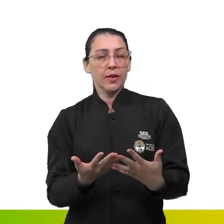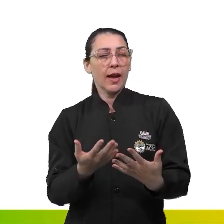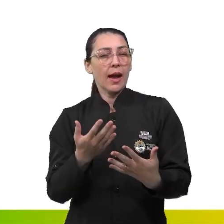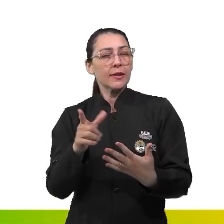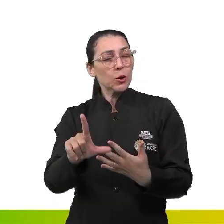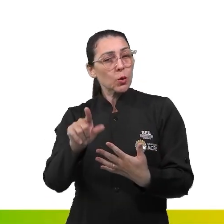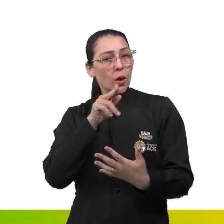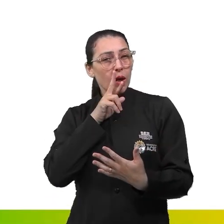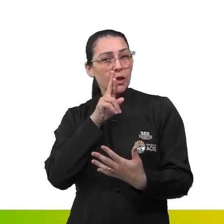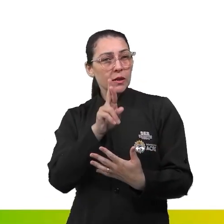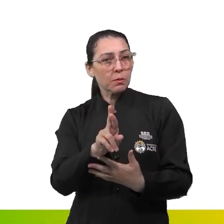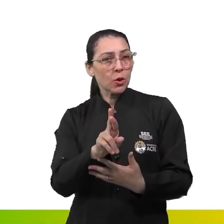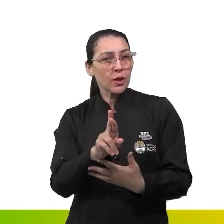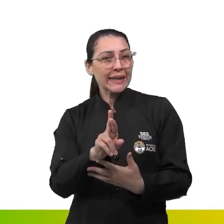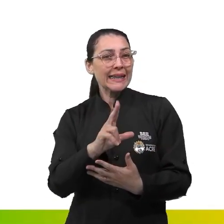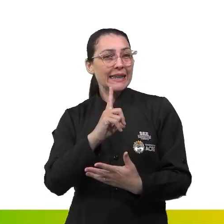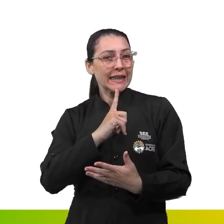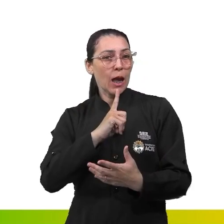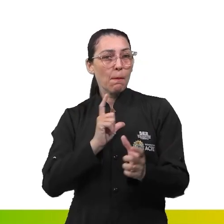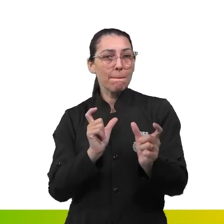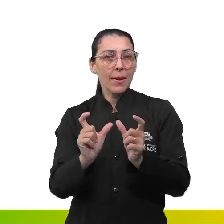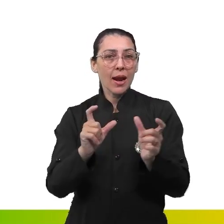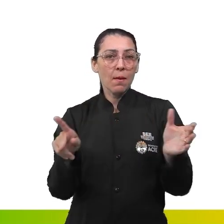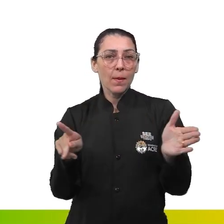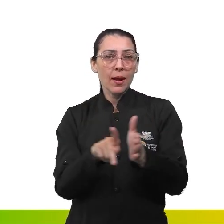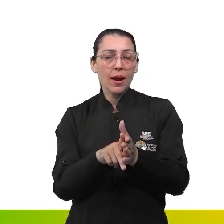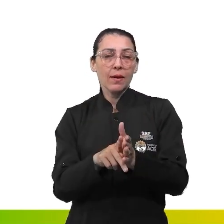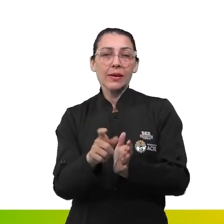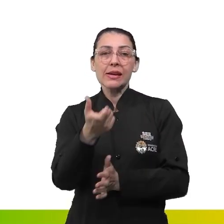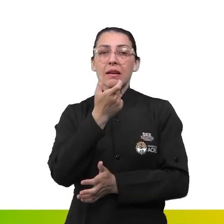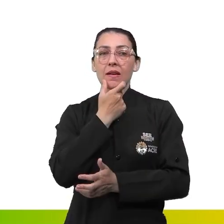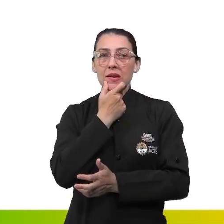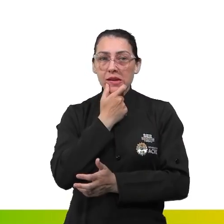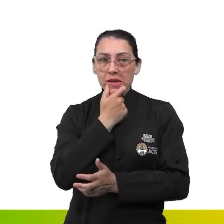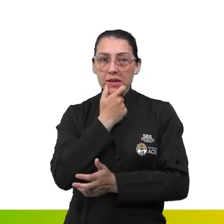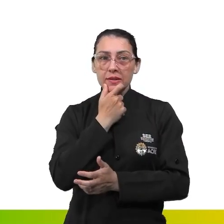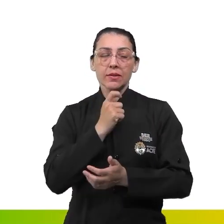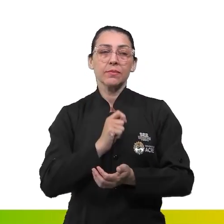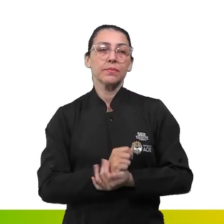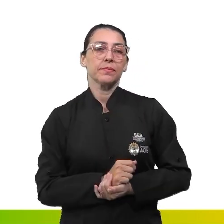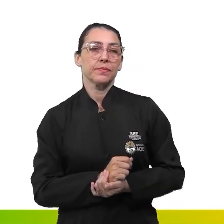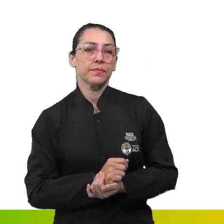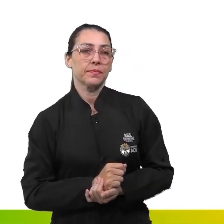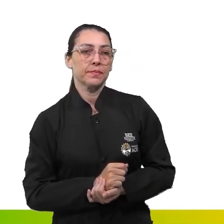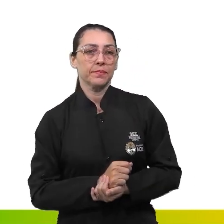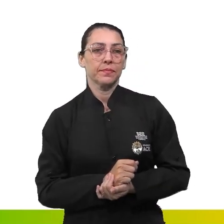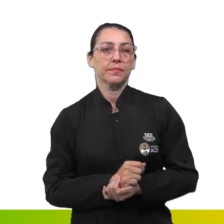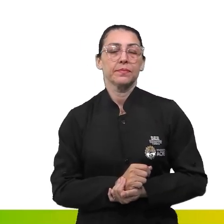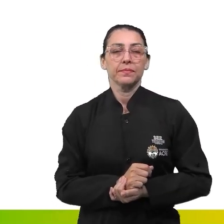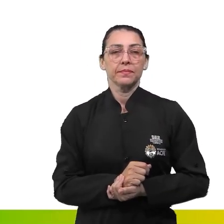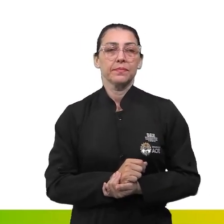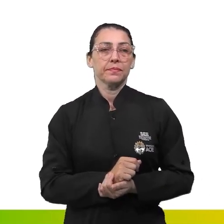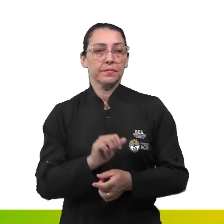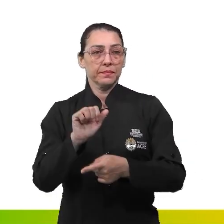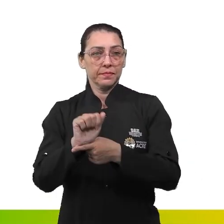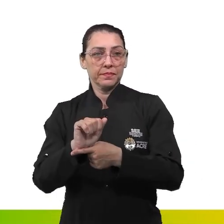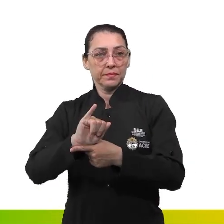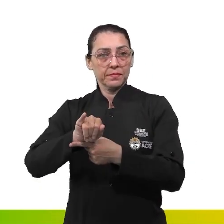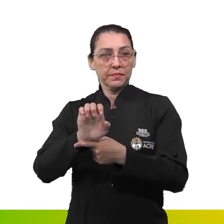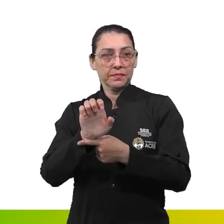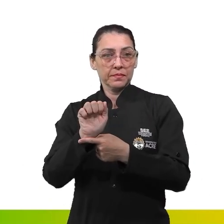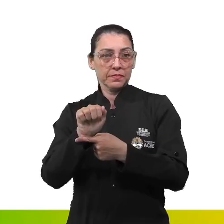mente, assinale a resposta que contém apenas palavras de origem da língua inglesa. Letra